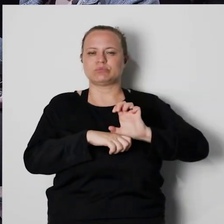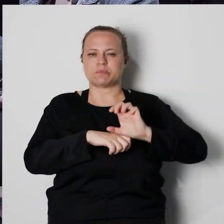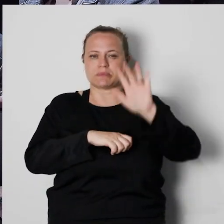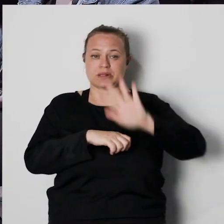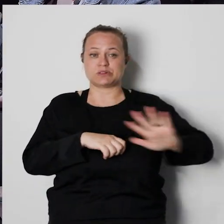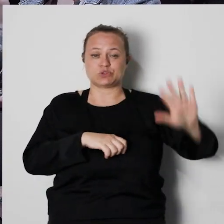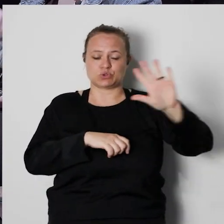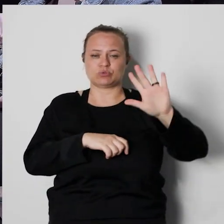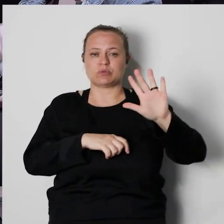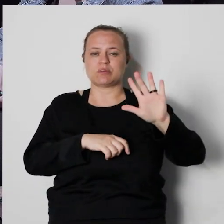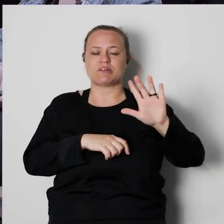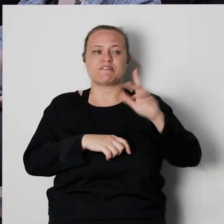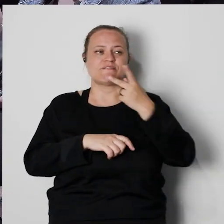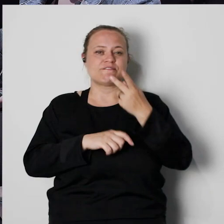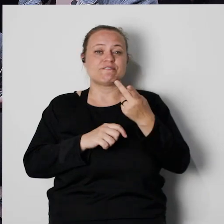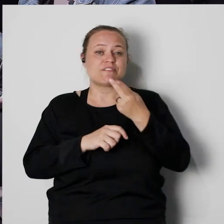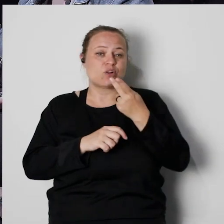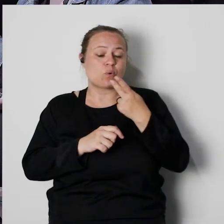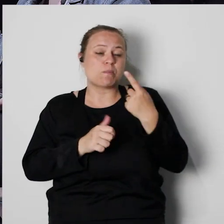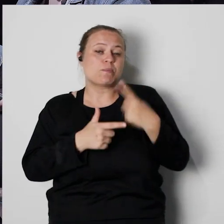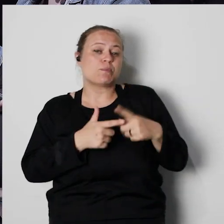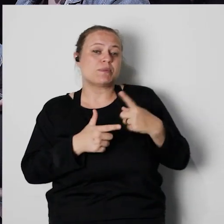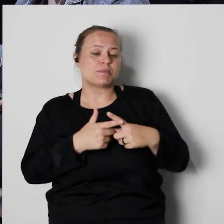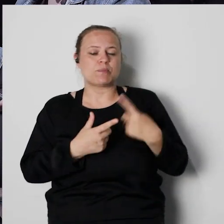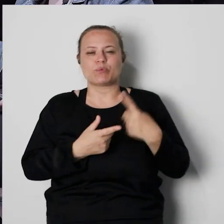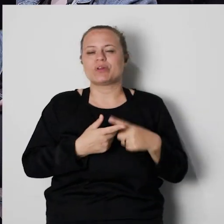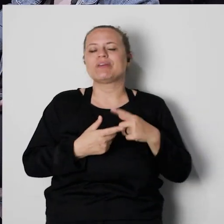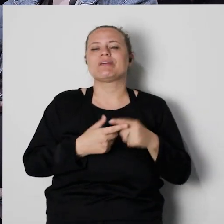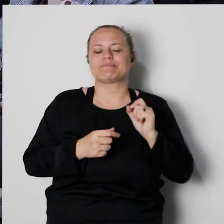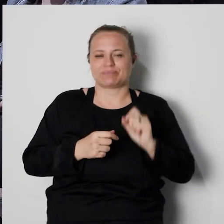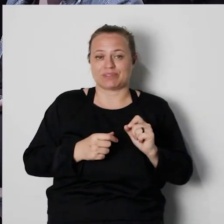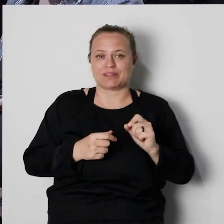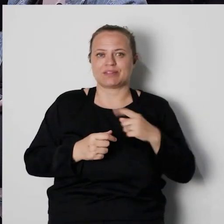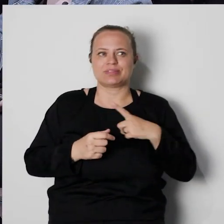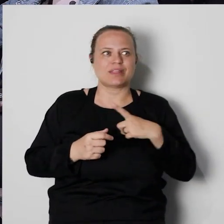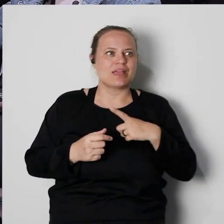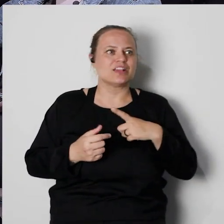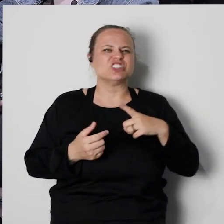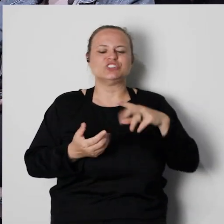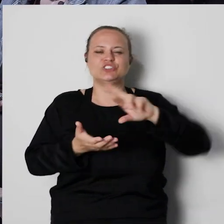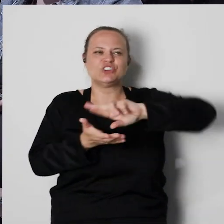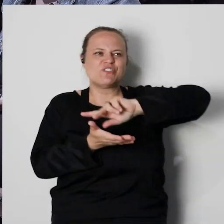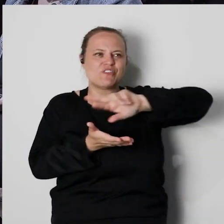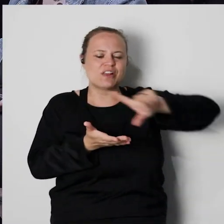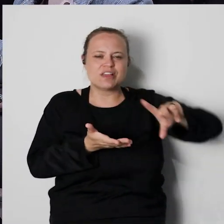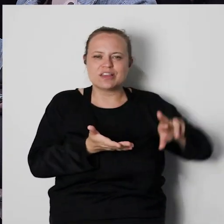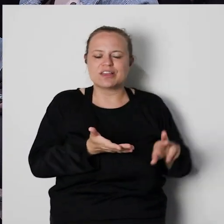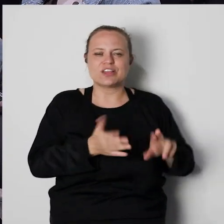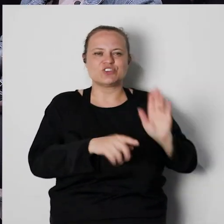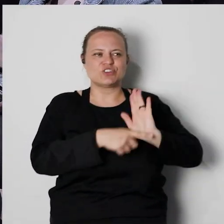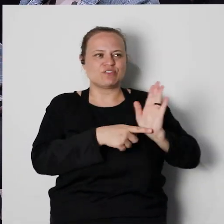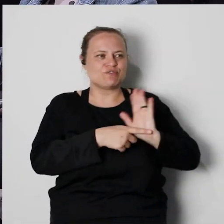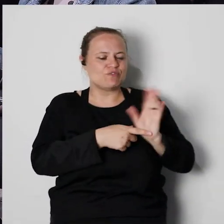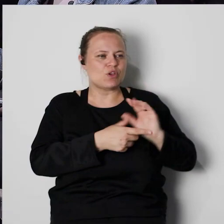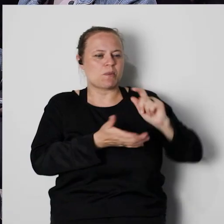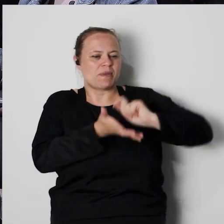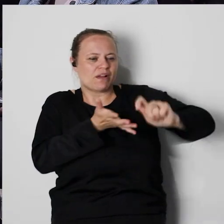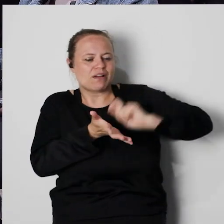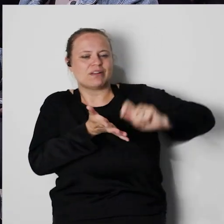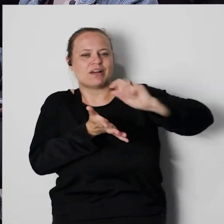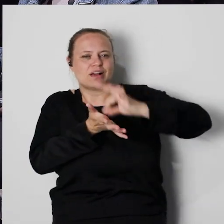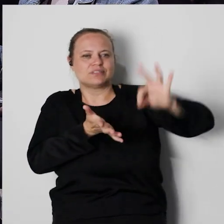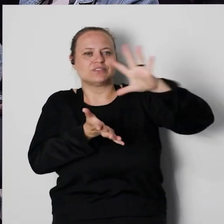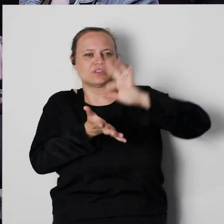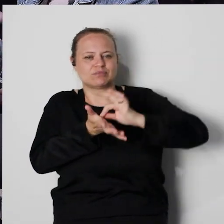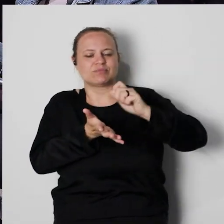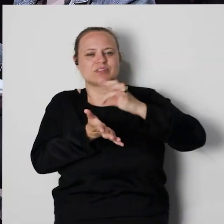eram filmes que necessariamente a mostra, ela necessariamente pegava filmes de todas as regiões do país e de todos os estados, né, uma mostra única até